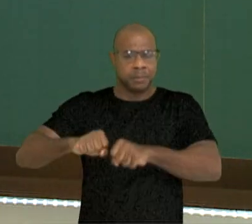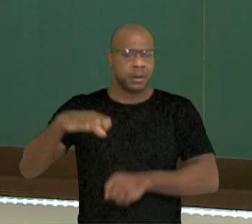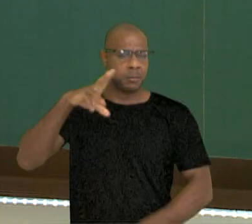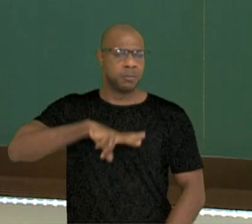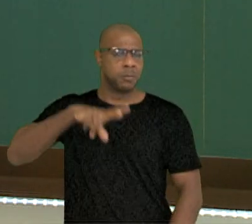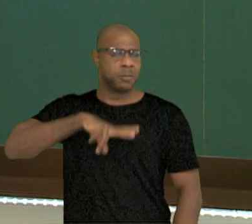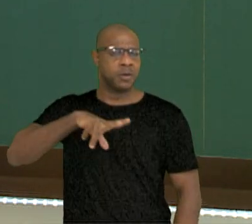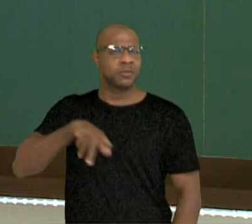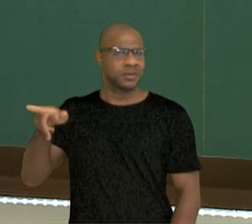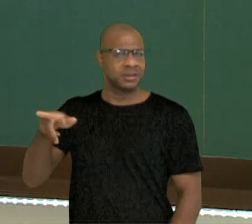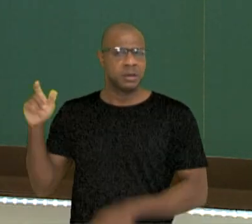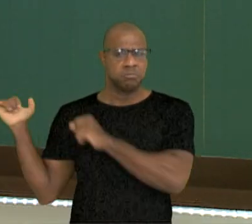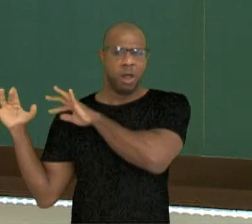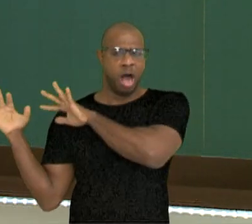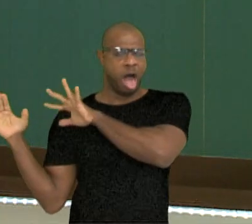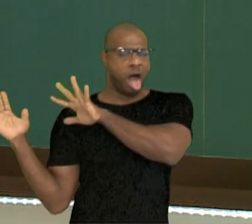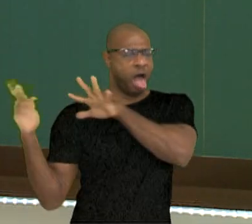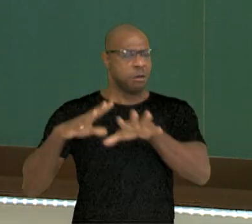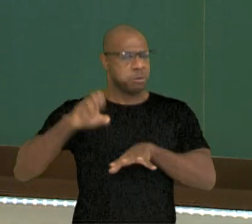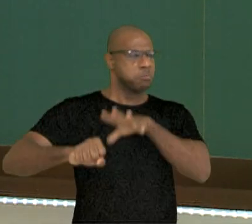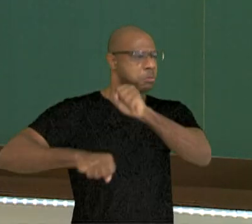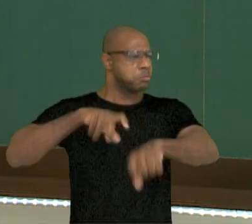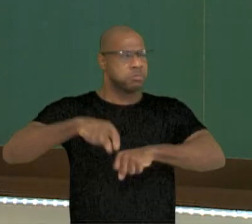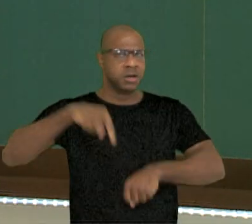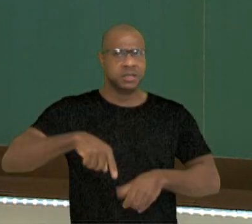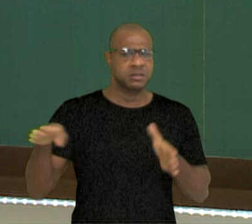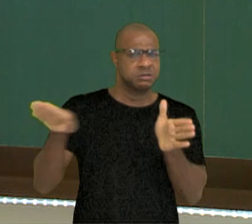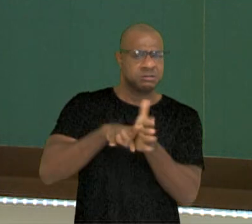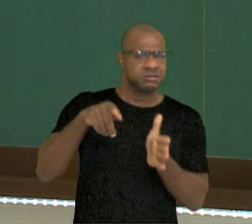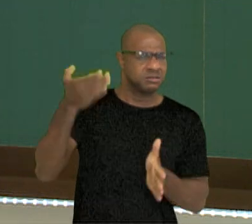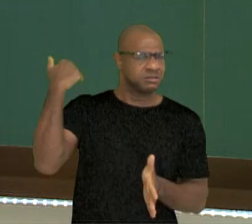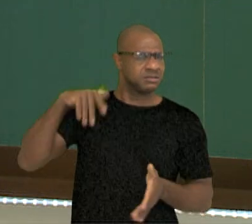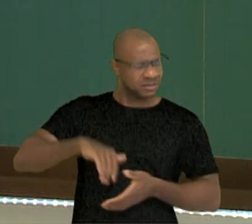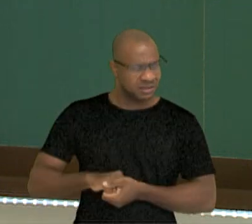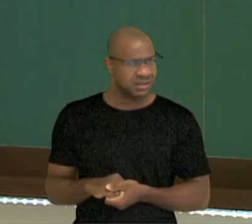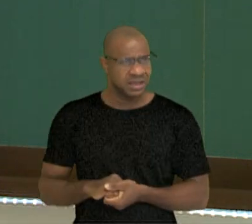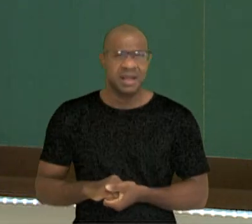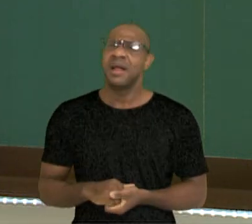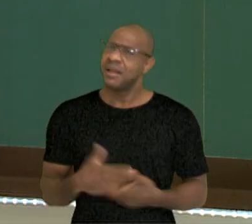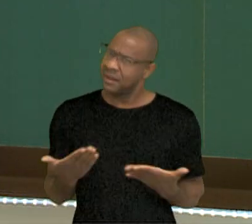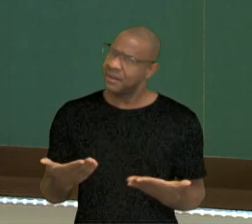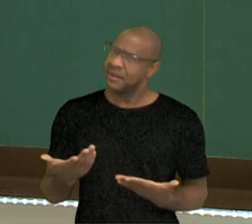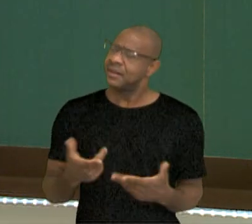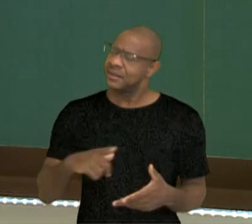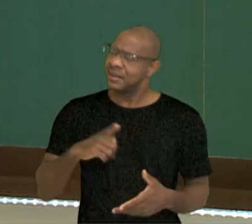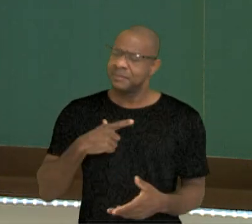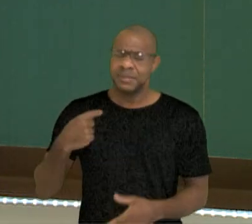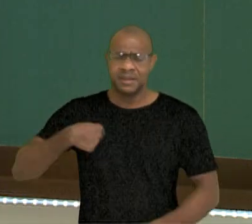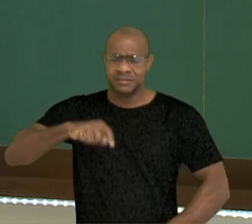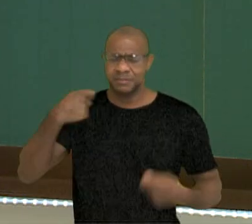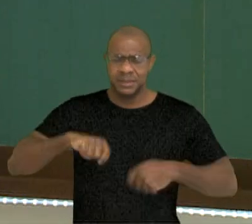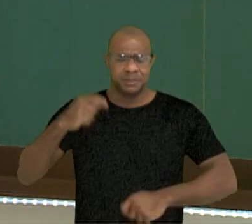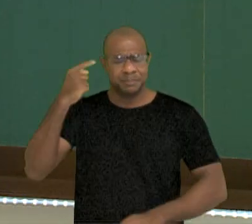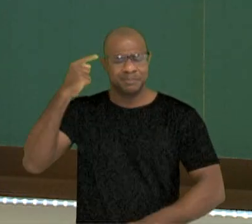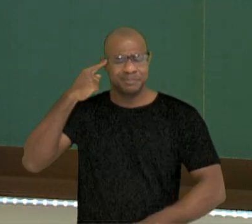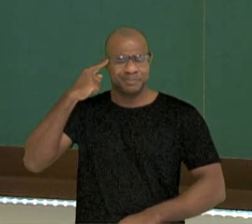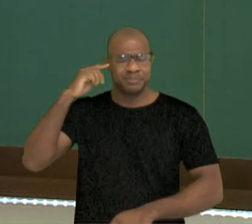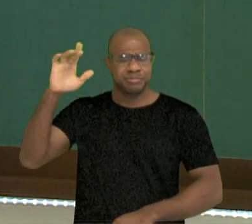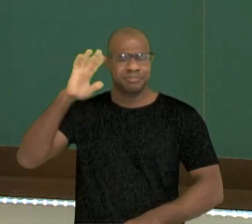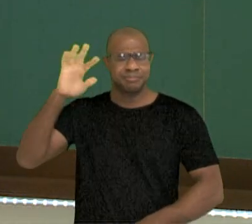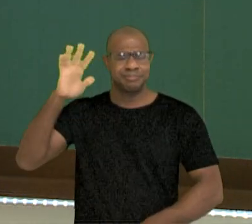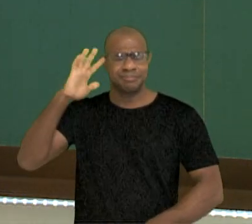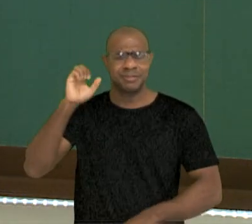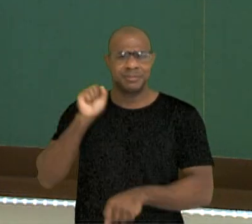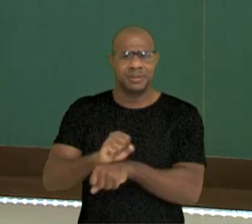que eles chegaram aqui? São tantas reflexões que a gente pode fazer do lugar onde a gente está morando para entender essa ideia